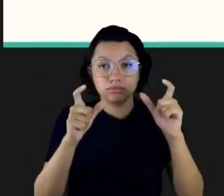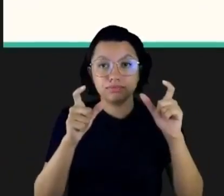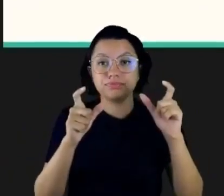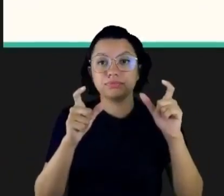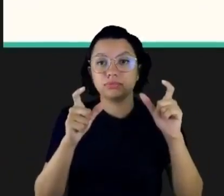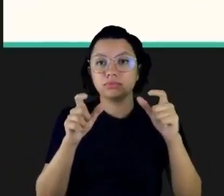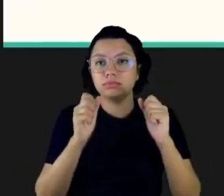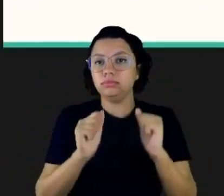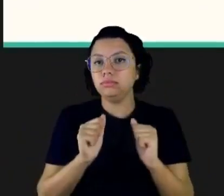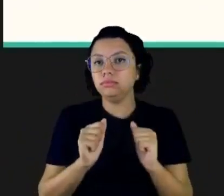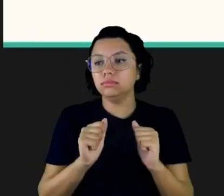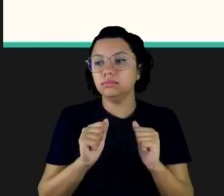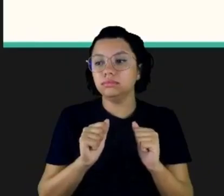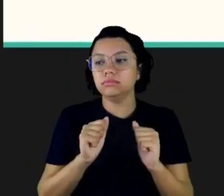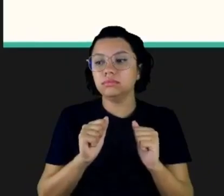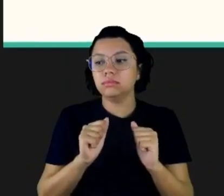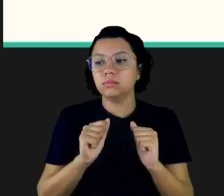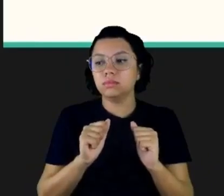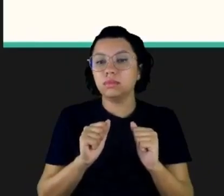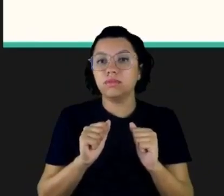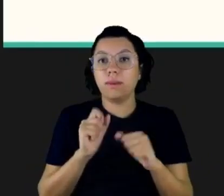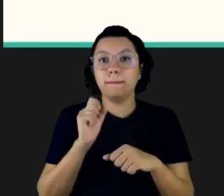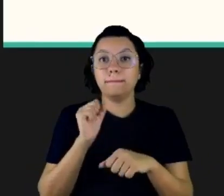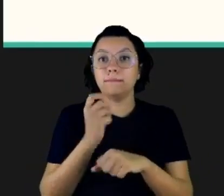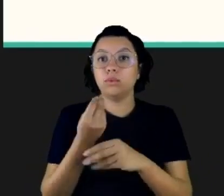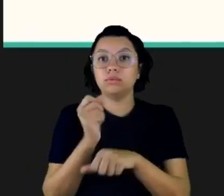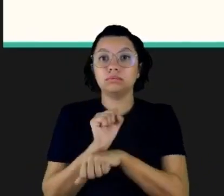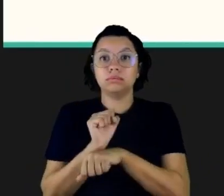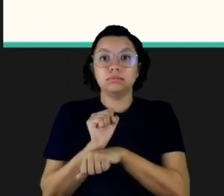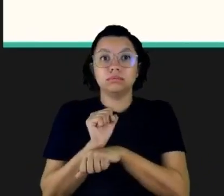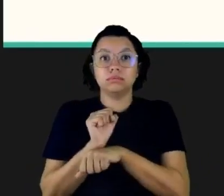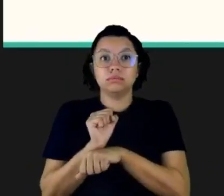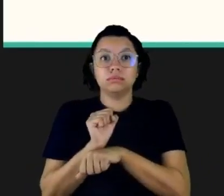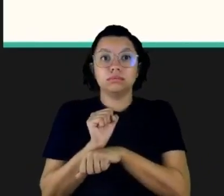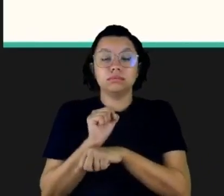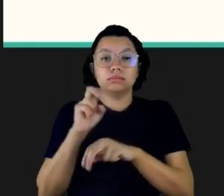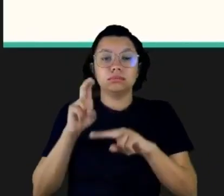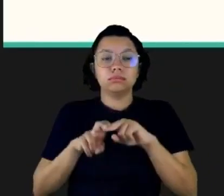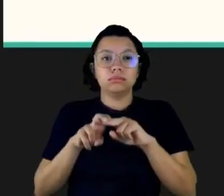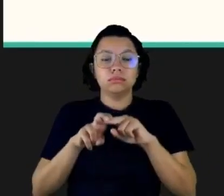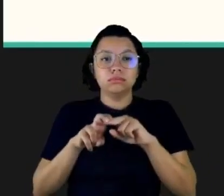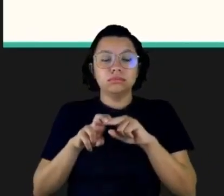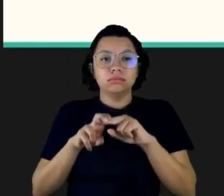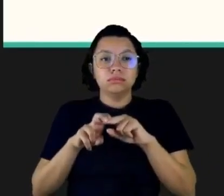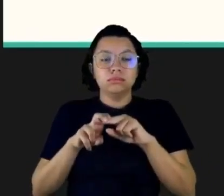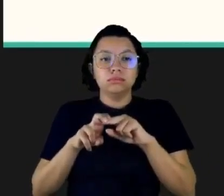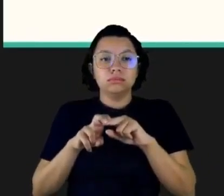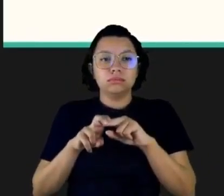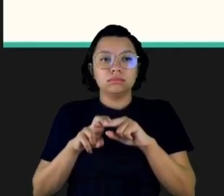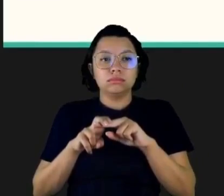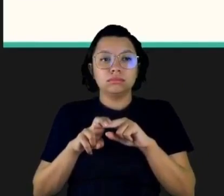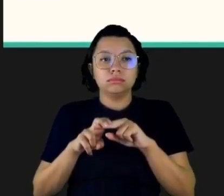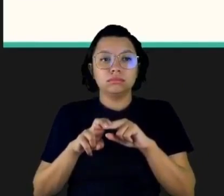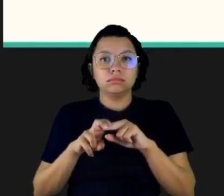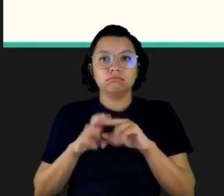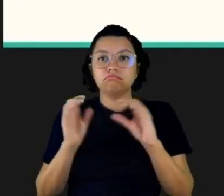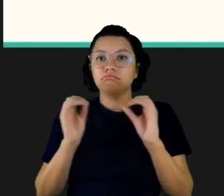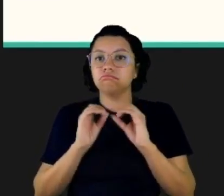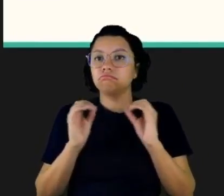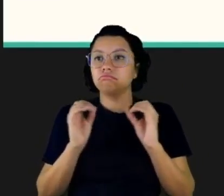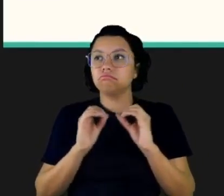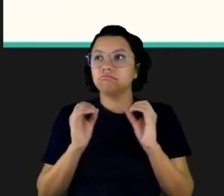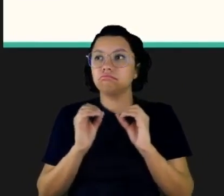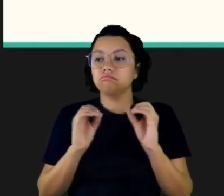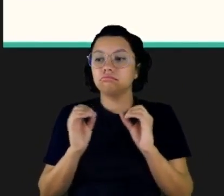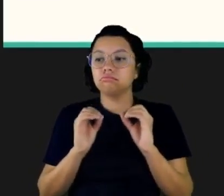ele pode ficar extremamente parado, aquele idoso que senta e ele fica no nada, assim.